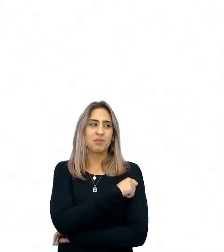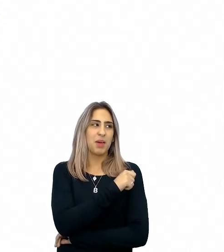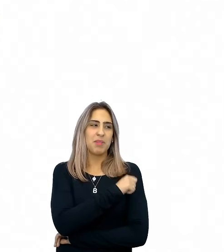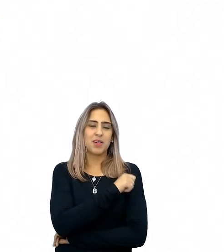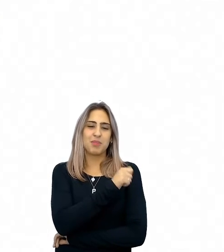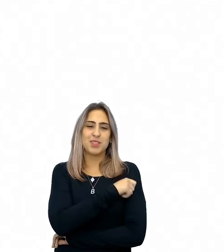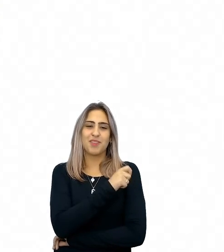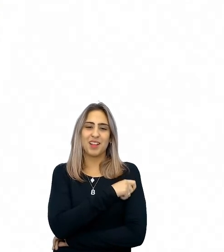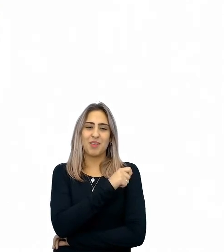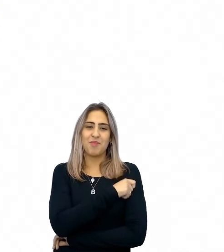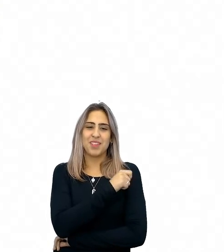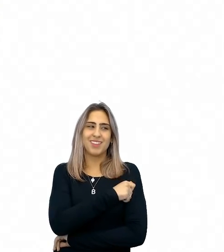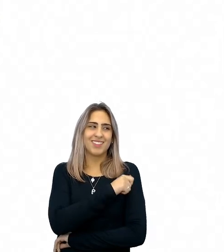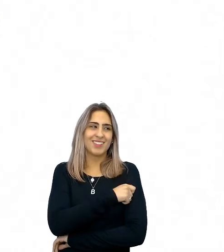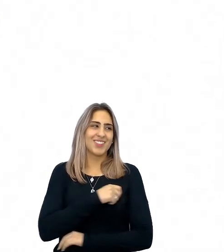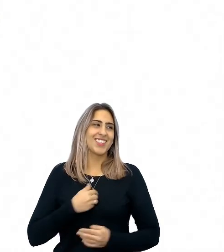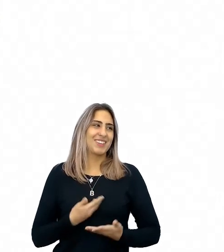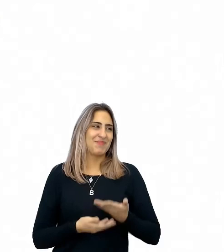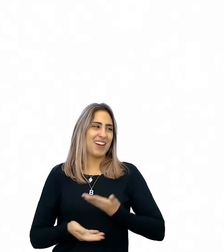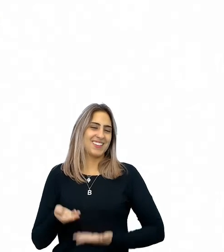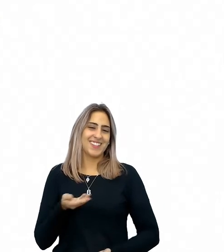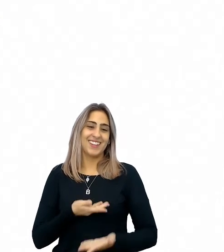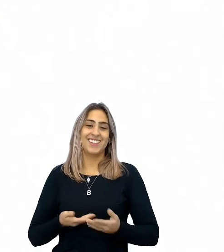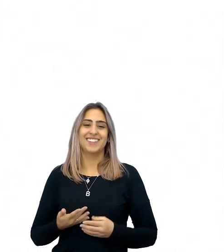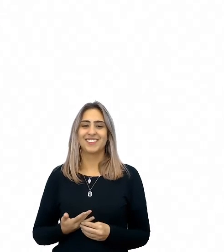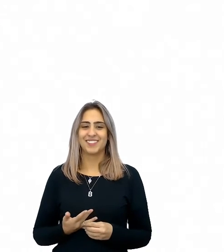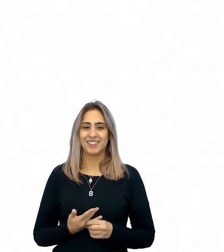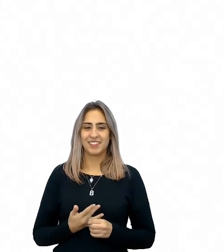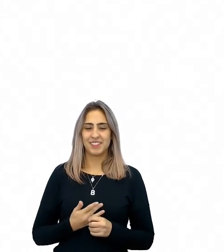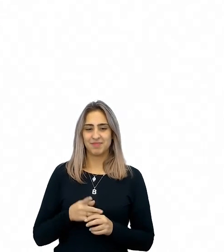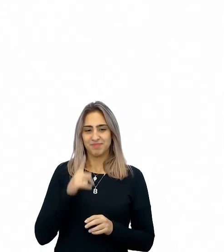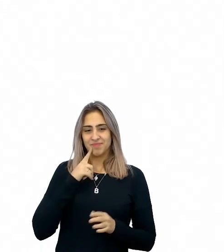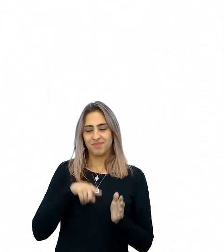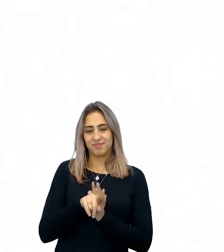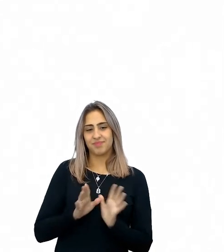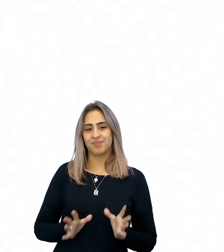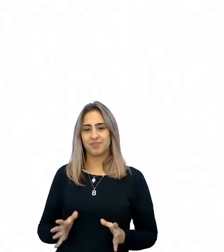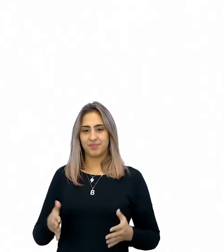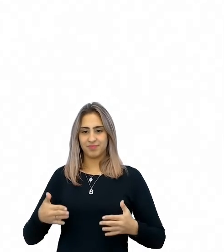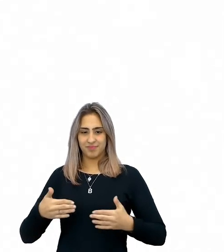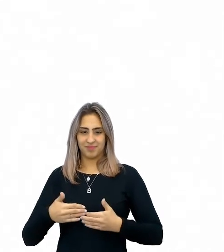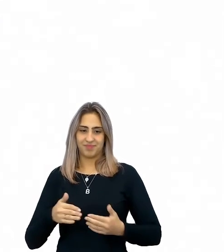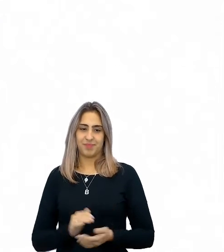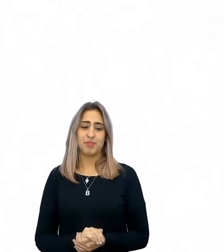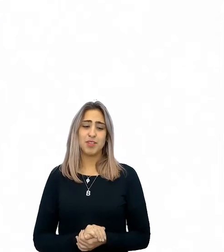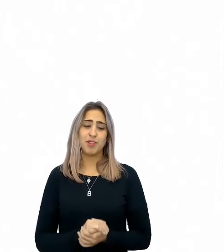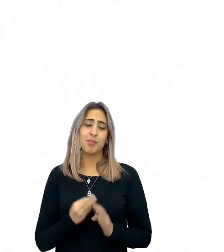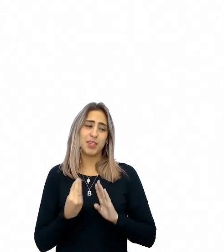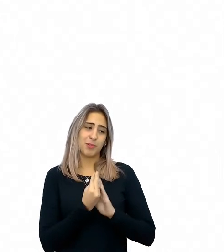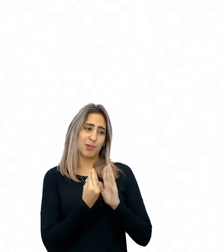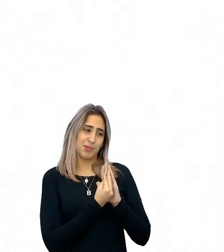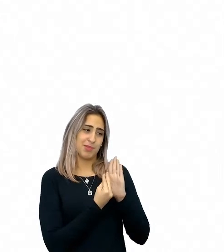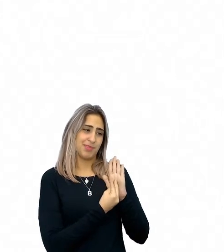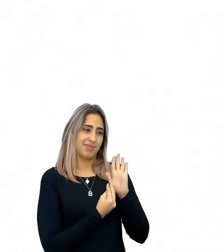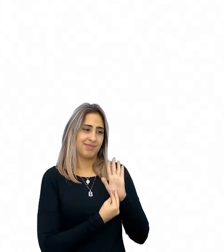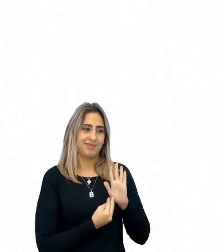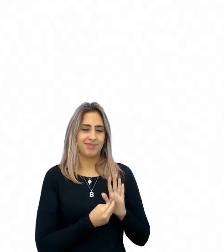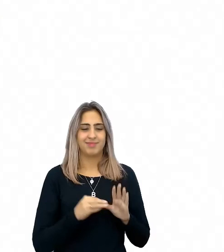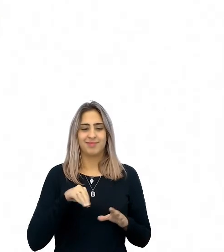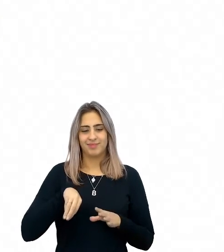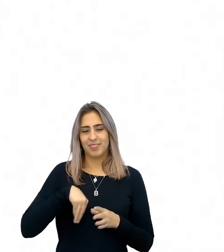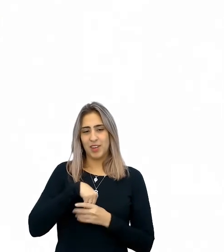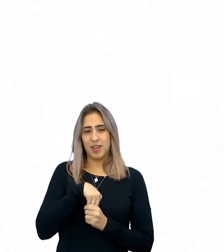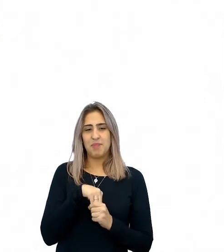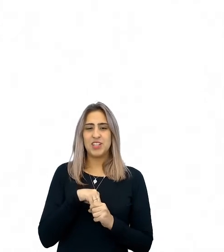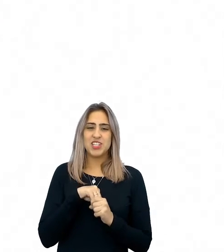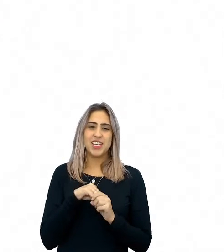responder, não, em volta da plantação. Quando eu quero cercar, o nome cerca já está me dizendo que é em volta.